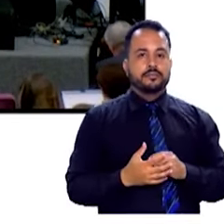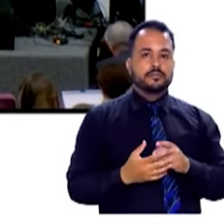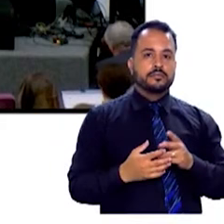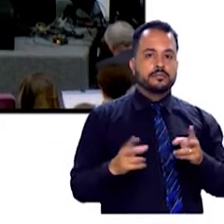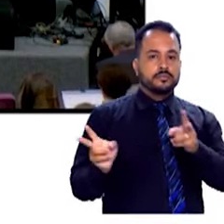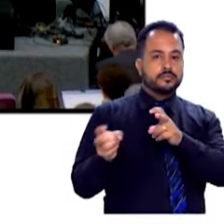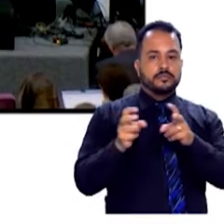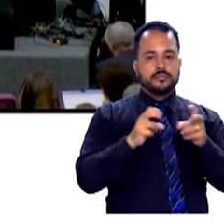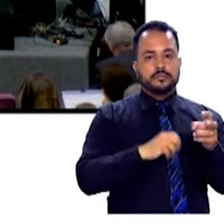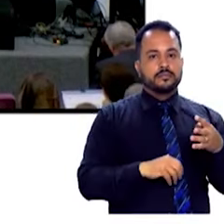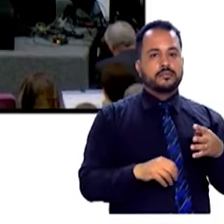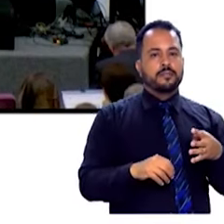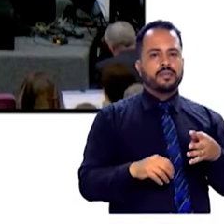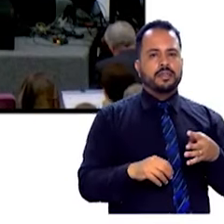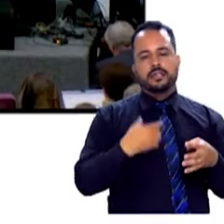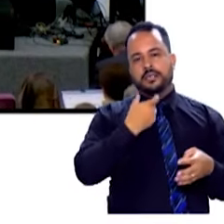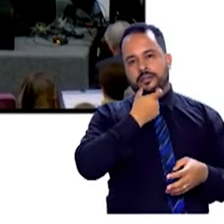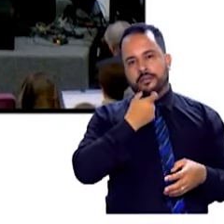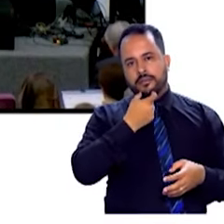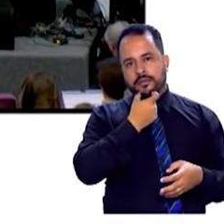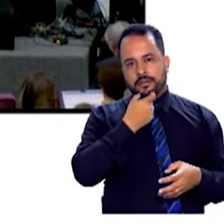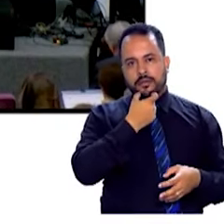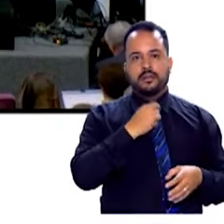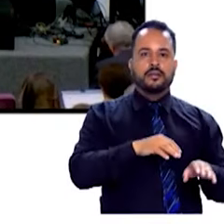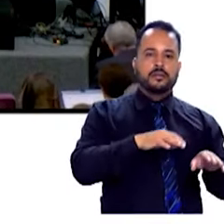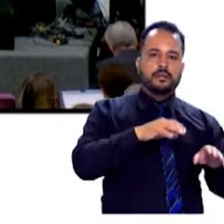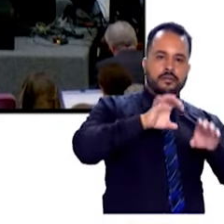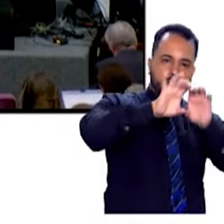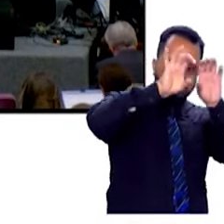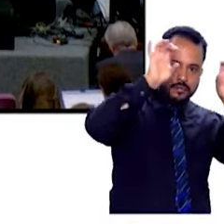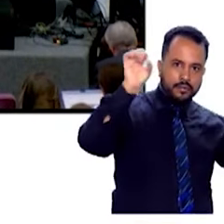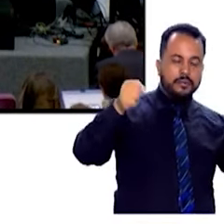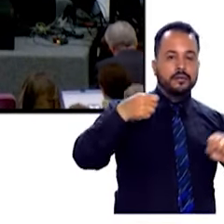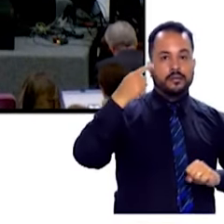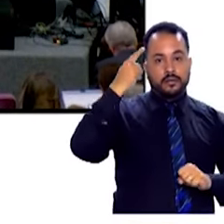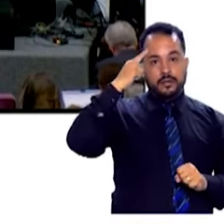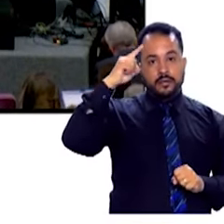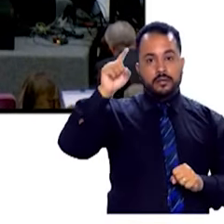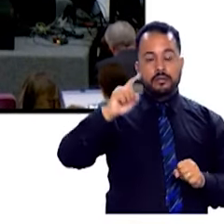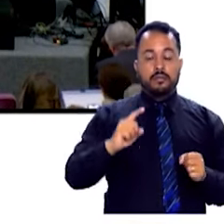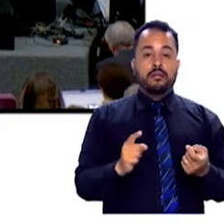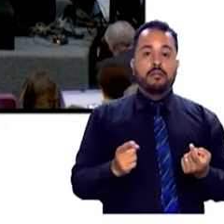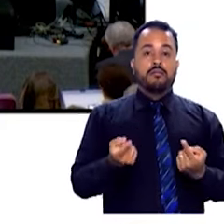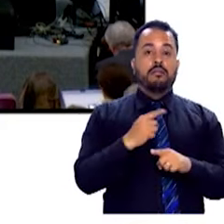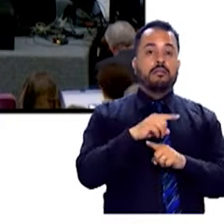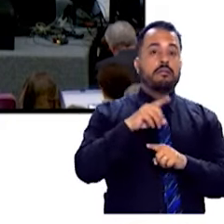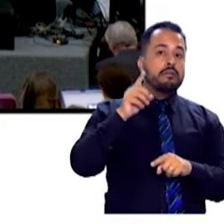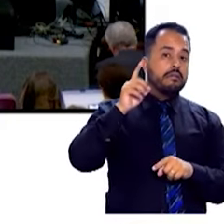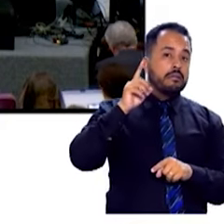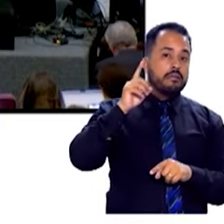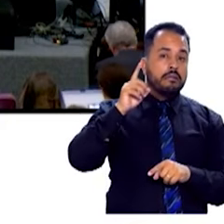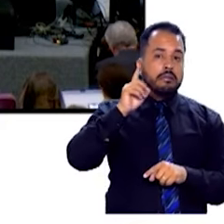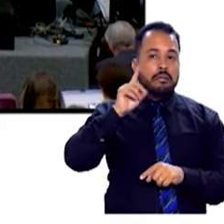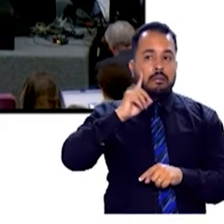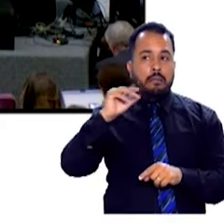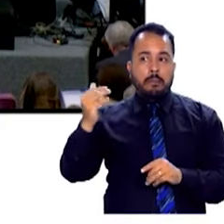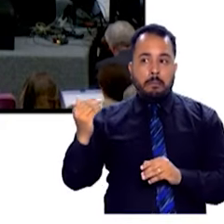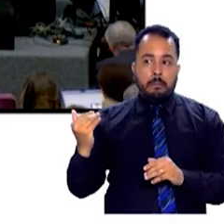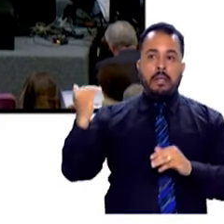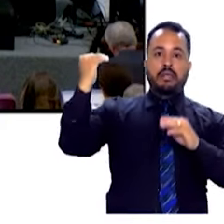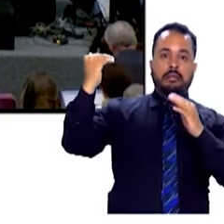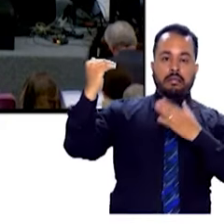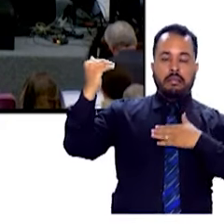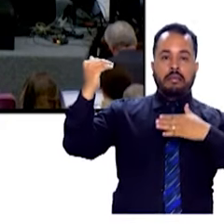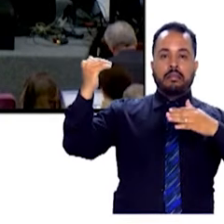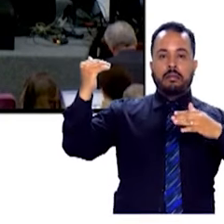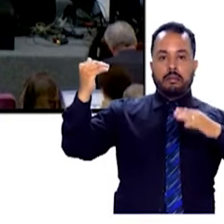tribunal britânico isso não uma prescrição né Eu sou contra essa ideia de que os britânicos ou os americanos sabem mais do que nós eu acho que nós fazemos o que precisamos fazer